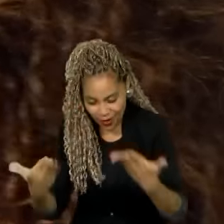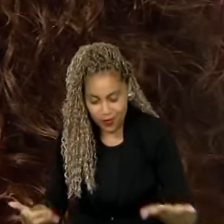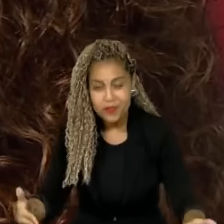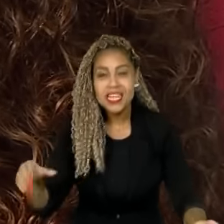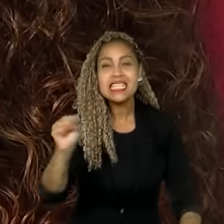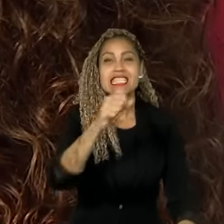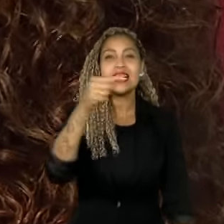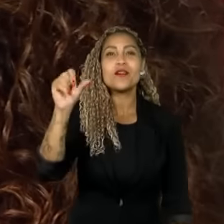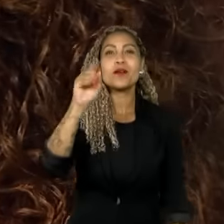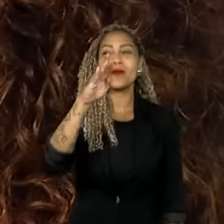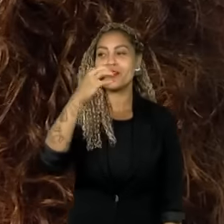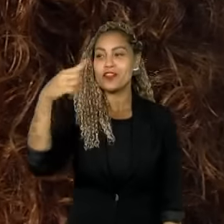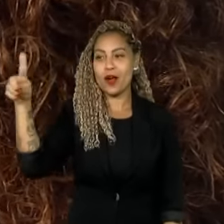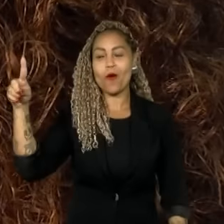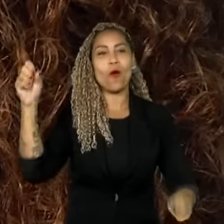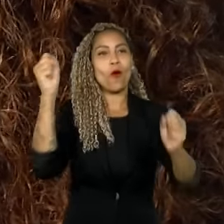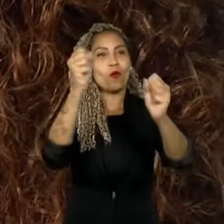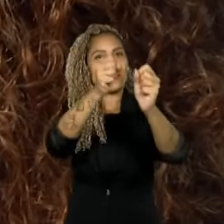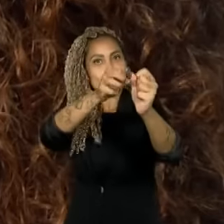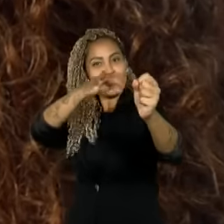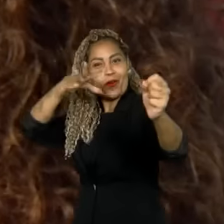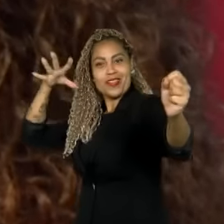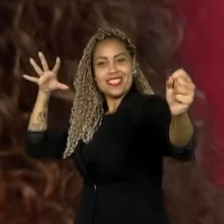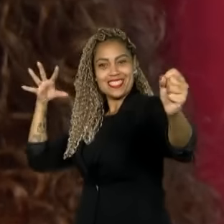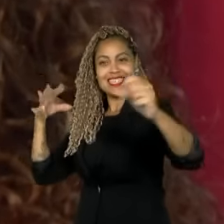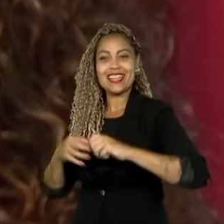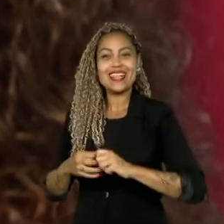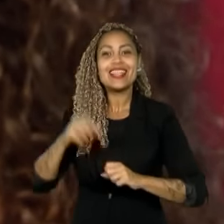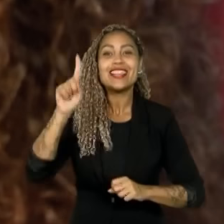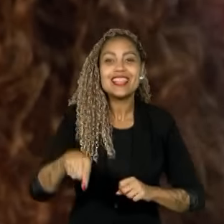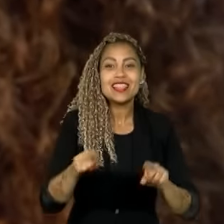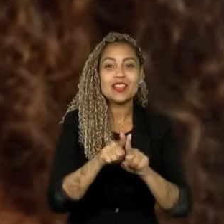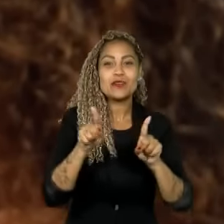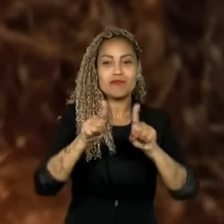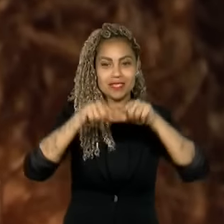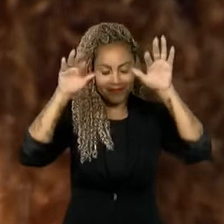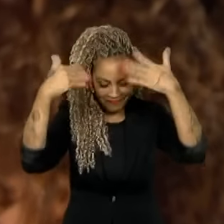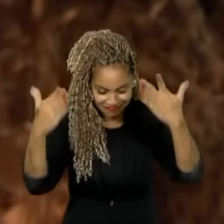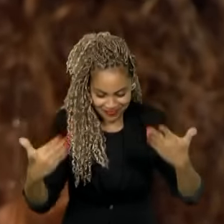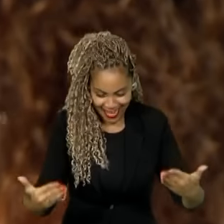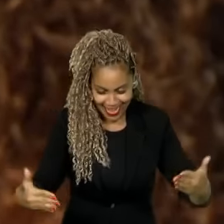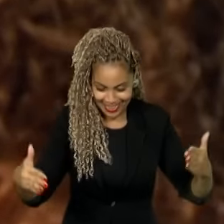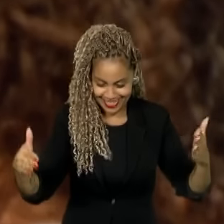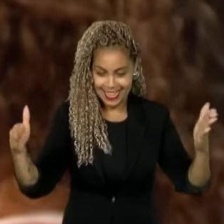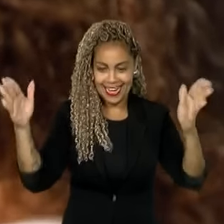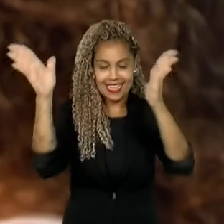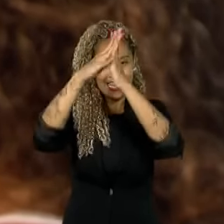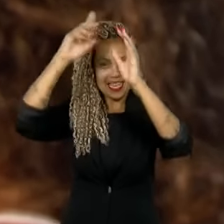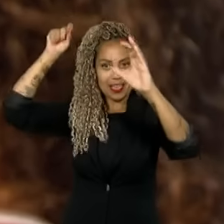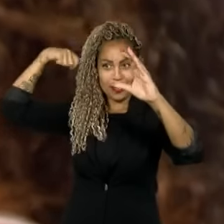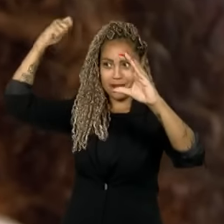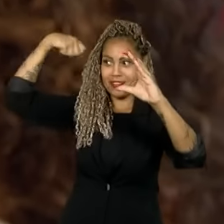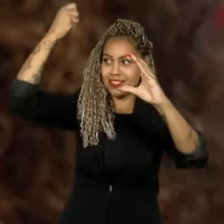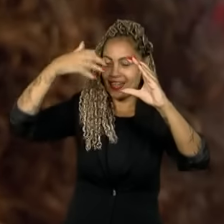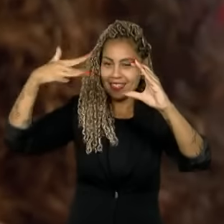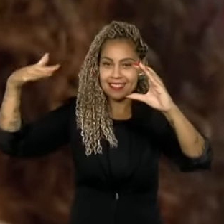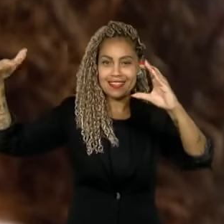Oxóssi. Salve Nossa Senhora da Conceição, Odofiá Bahia Manjá. Salve Nossa Senhora da Glória, Oraiaiê